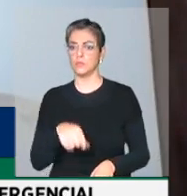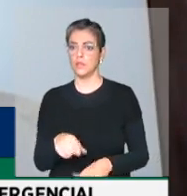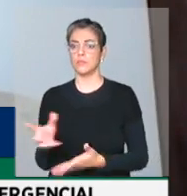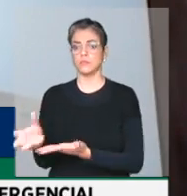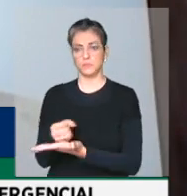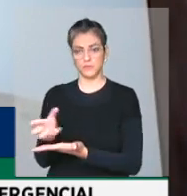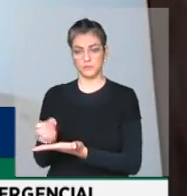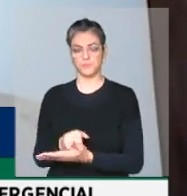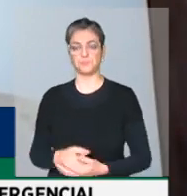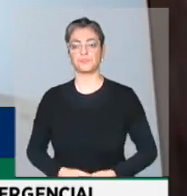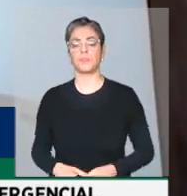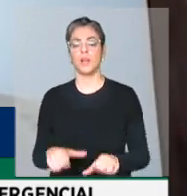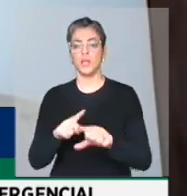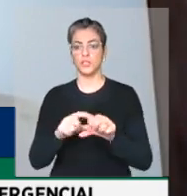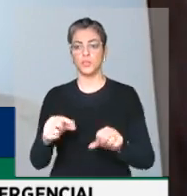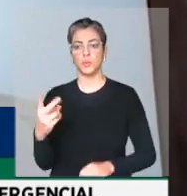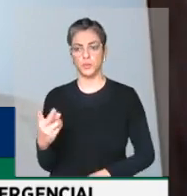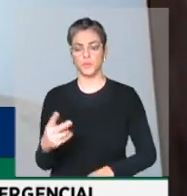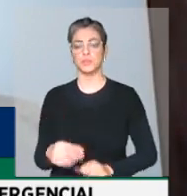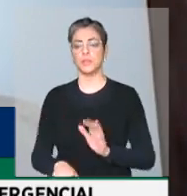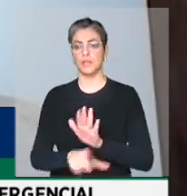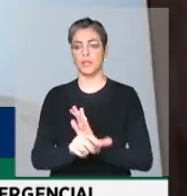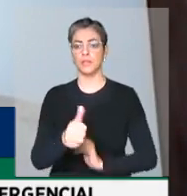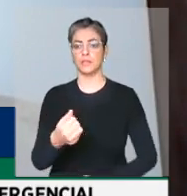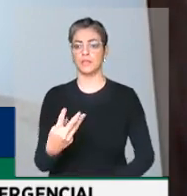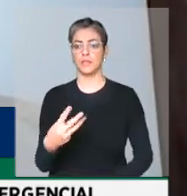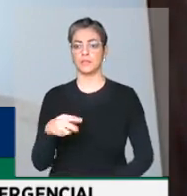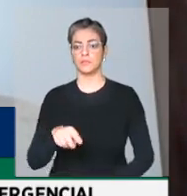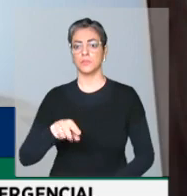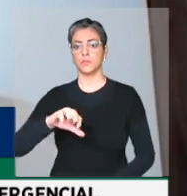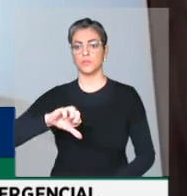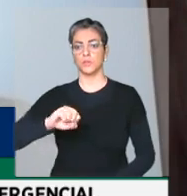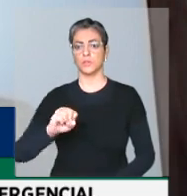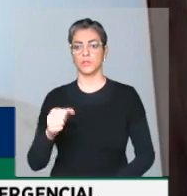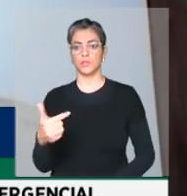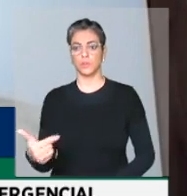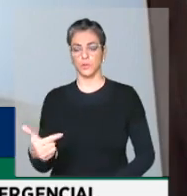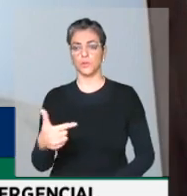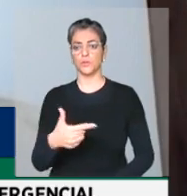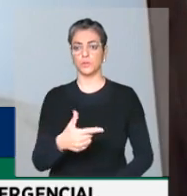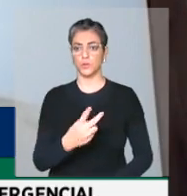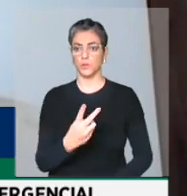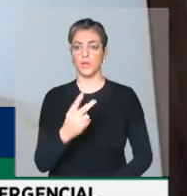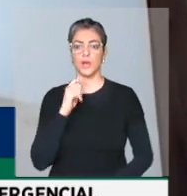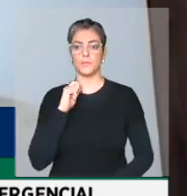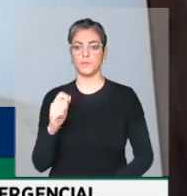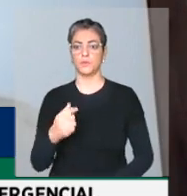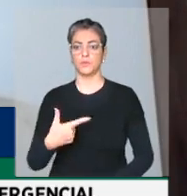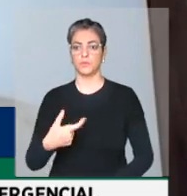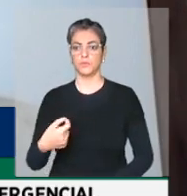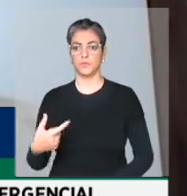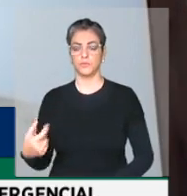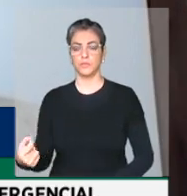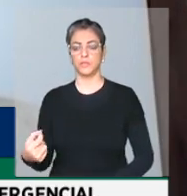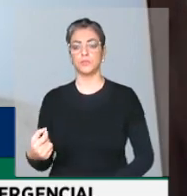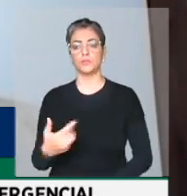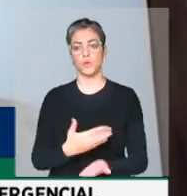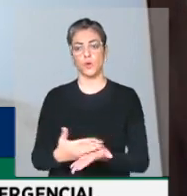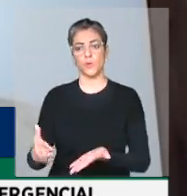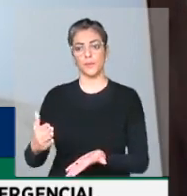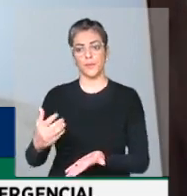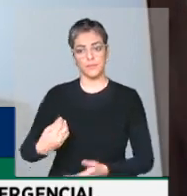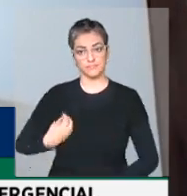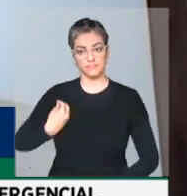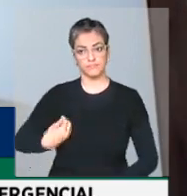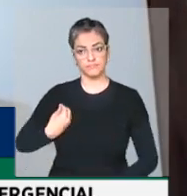benefício. Artigo 2º, a Lei 13.982, de 2 de abril de 2020, passa a vigorar com